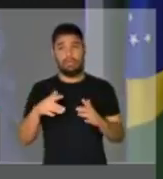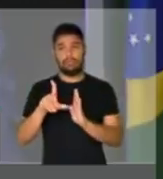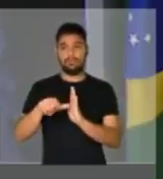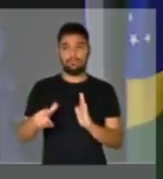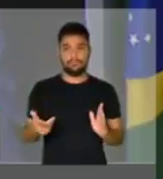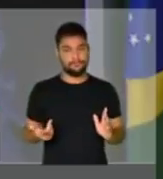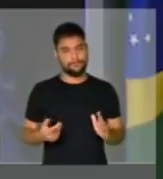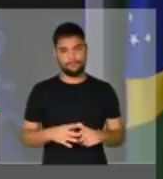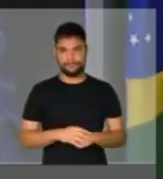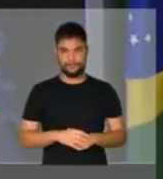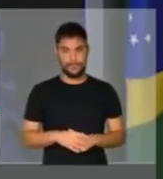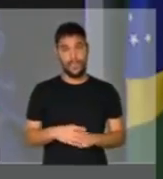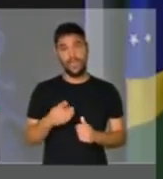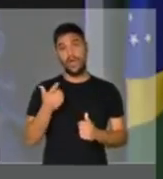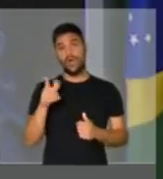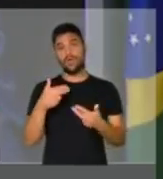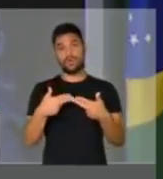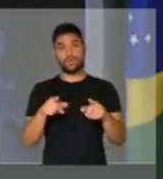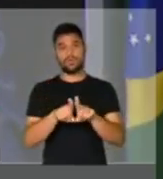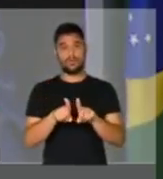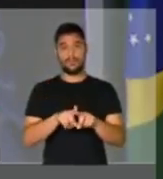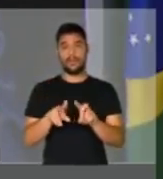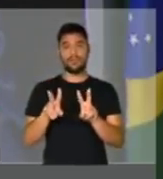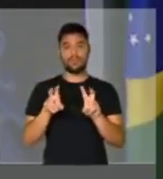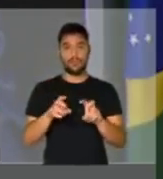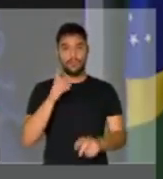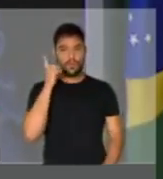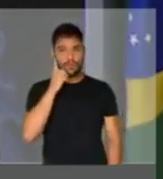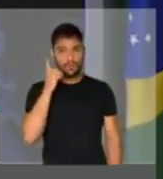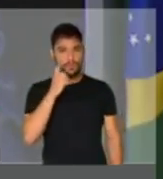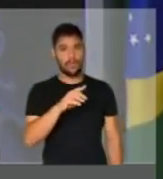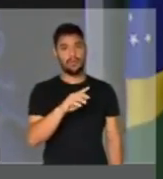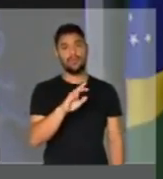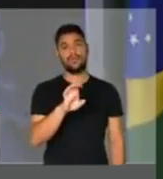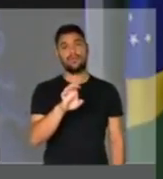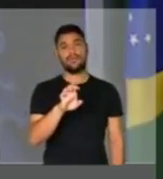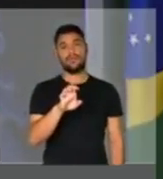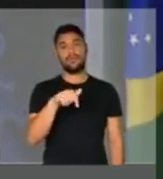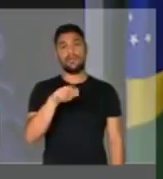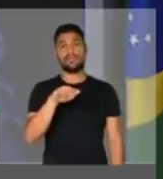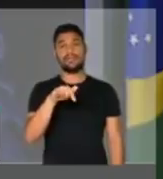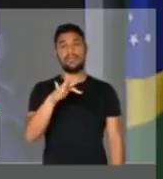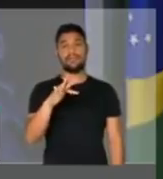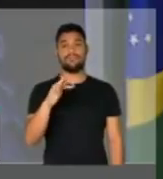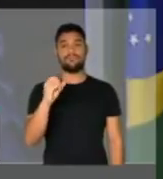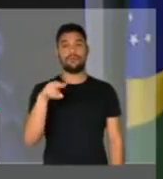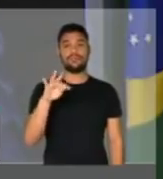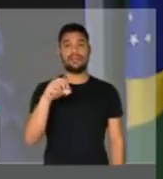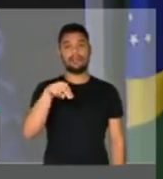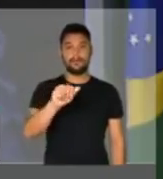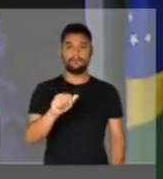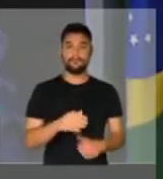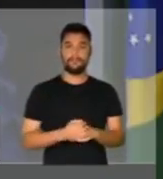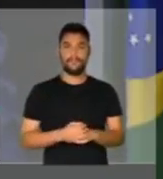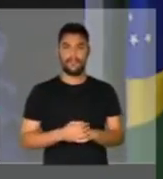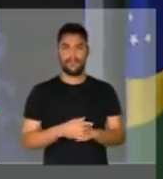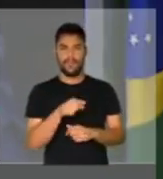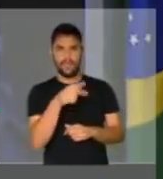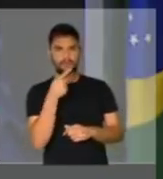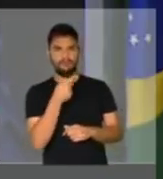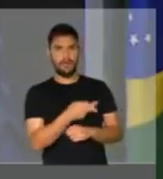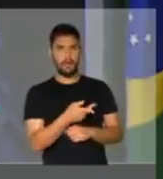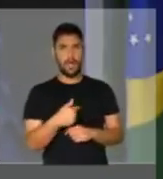ponto que eu queria levantar também é o discurso do deputado Henrique Fontana, que disse que é um direito